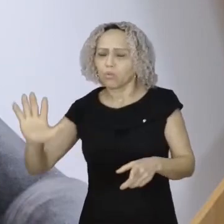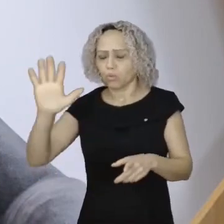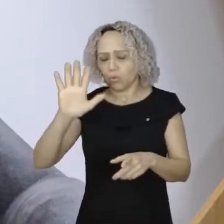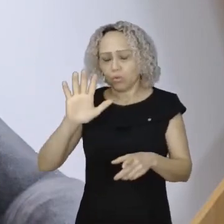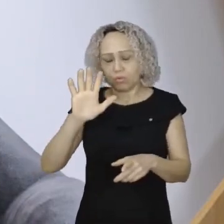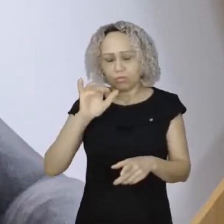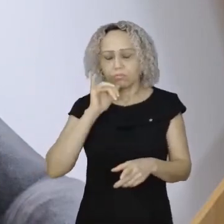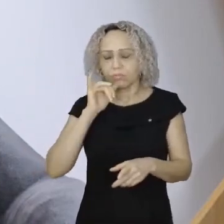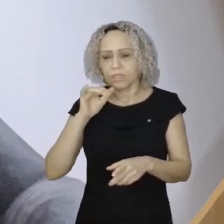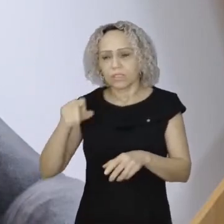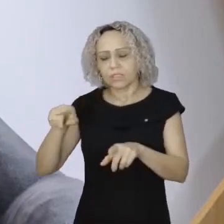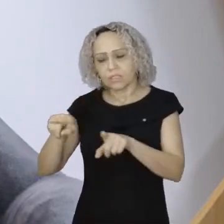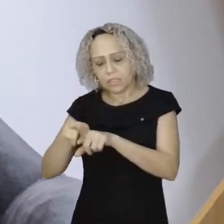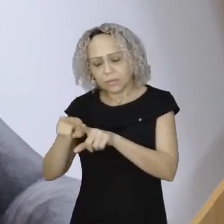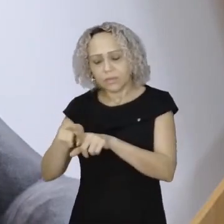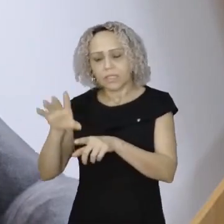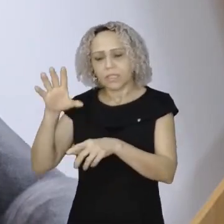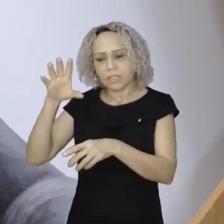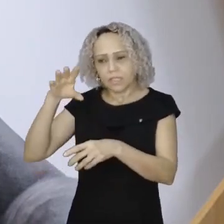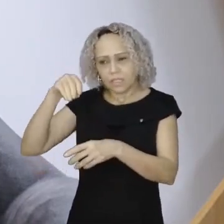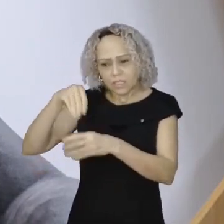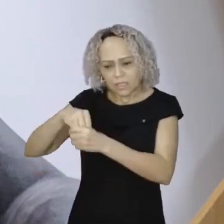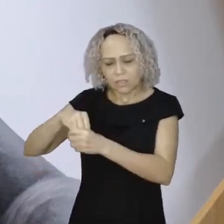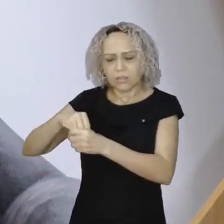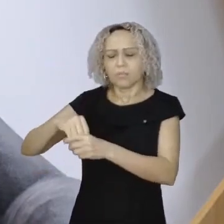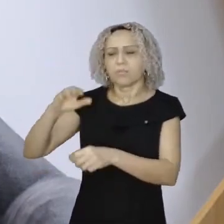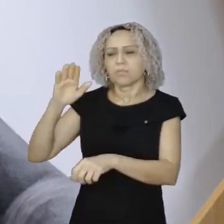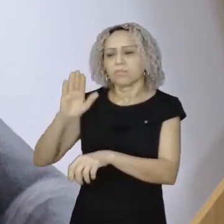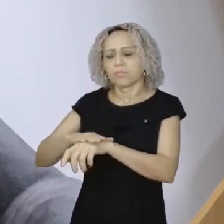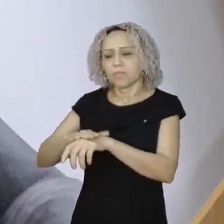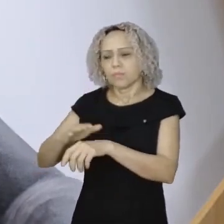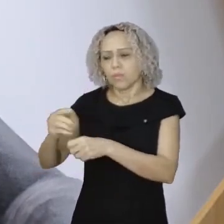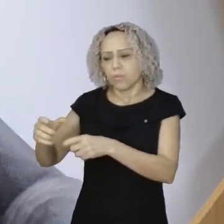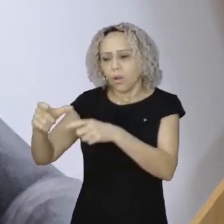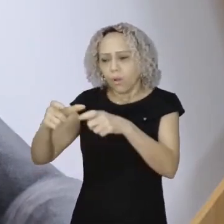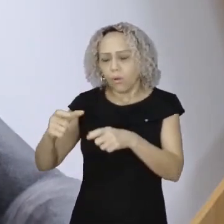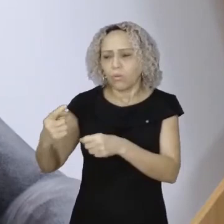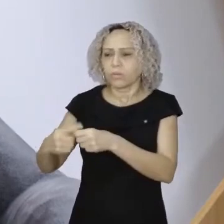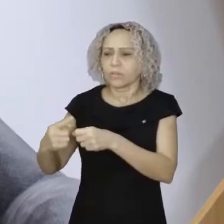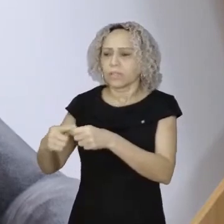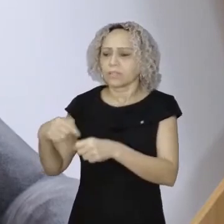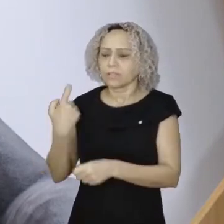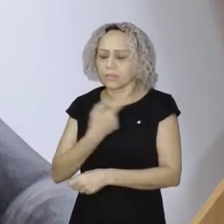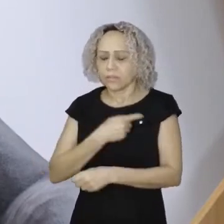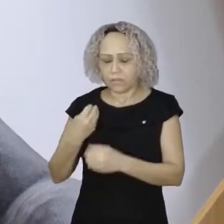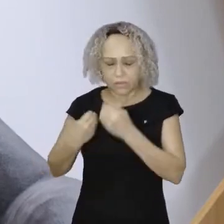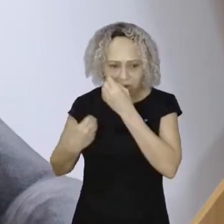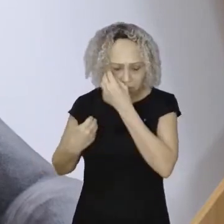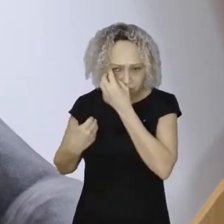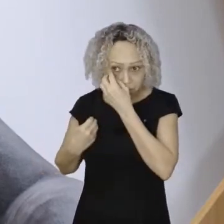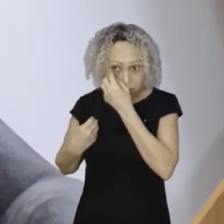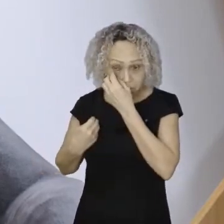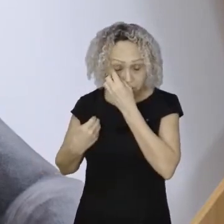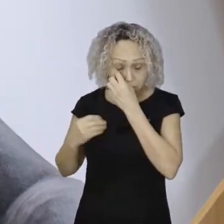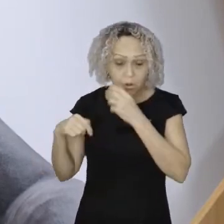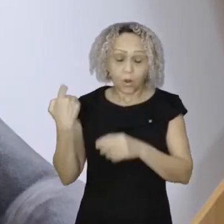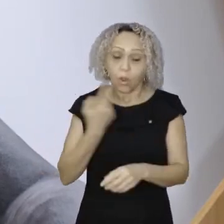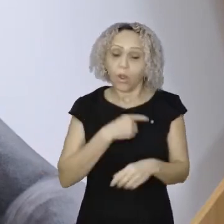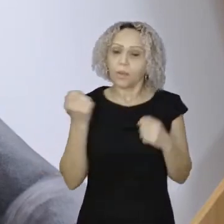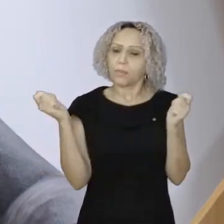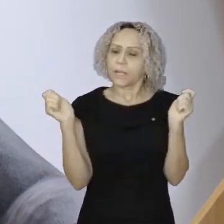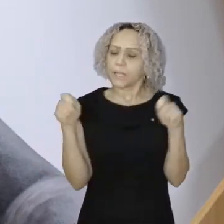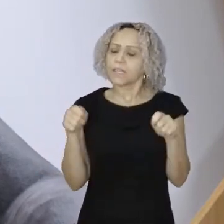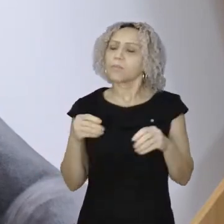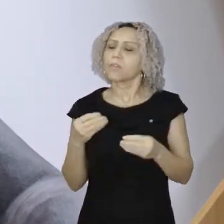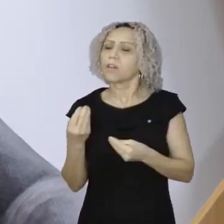sociedade civil que são grandiosas, formulam, e nós precisamos fazer e ocupar esse